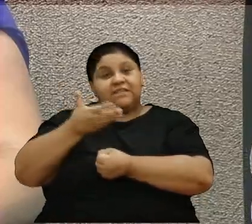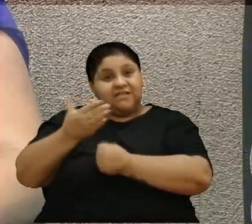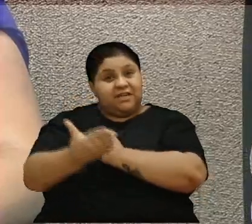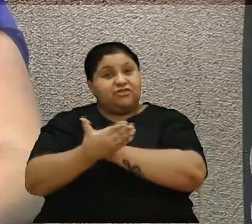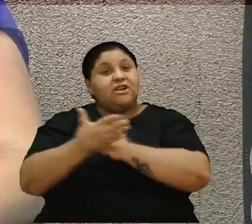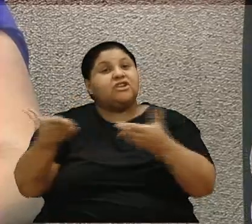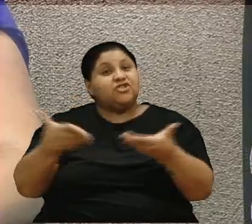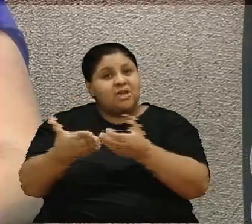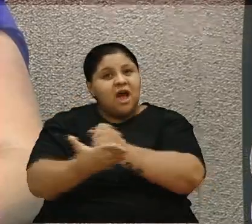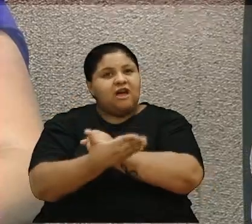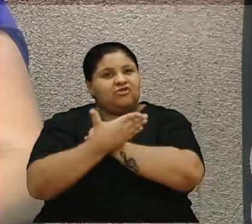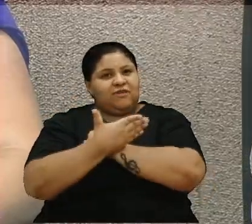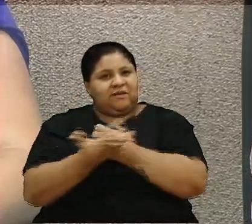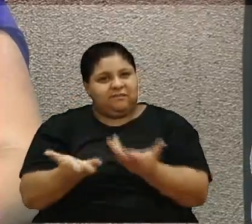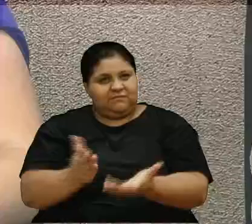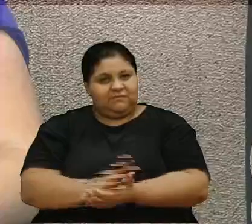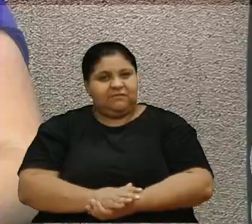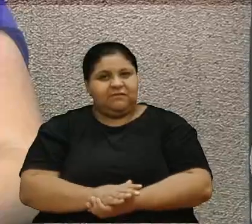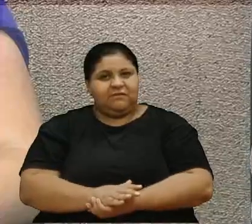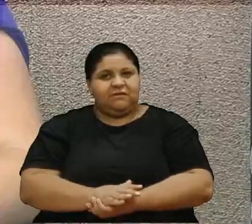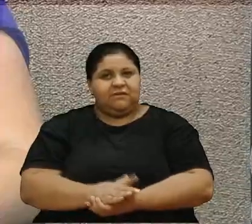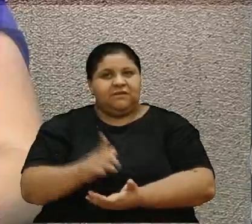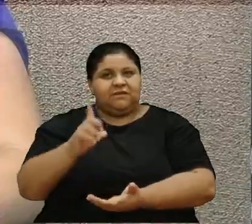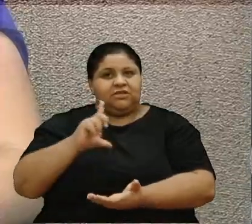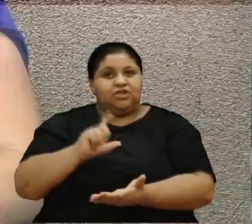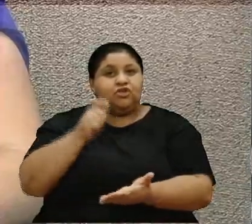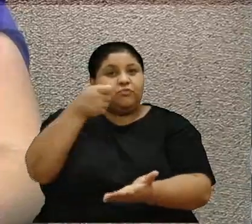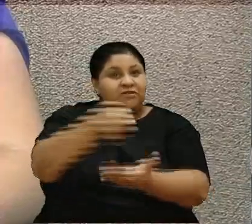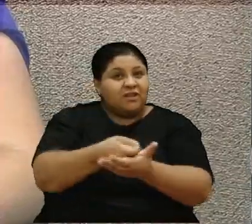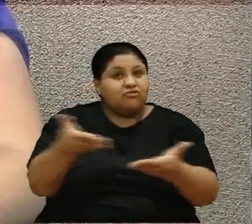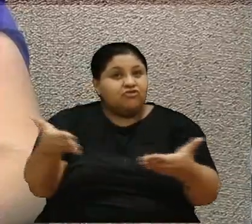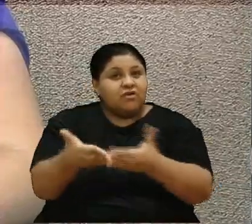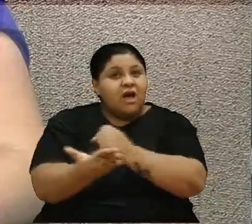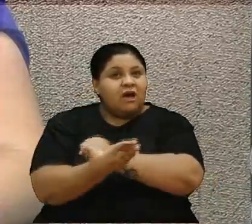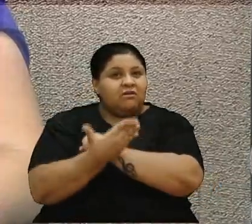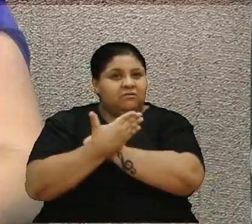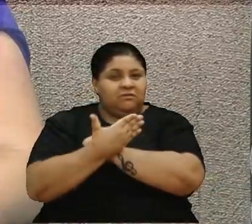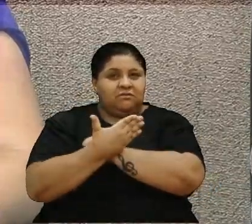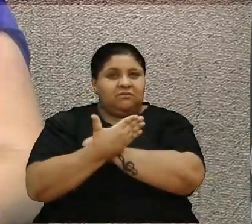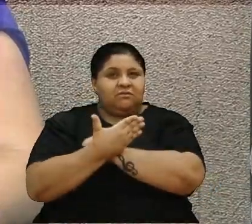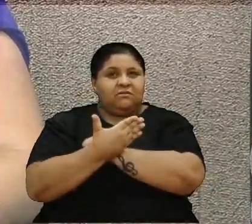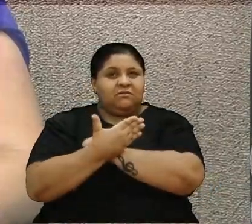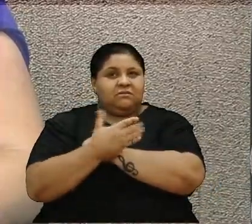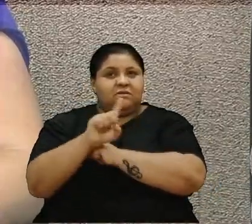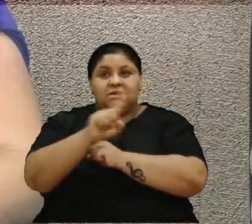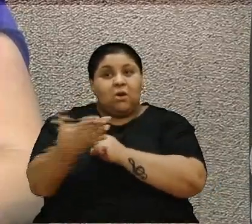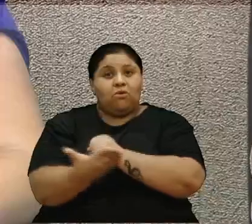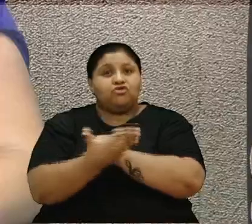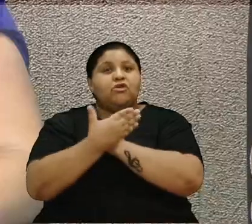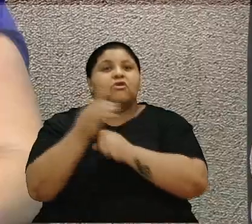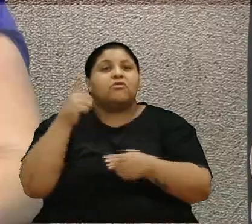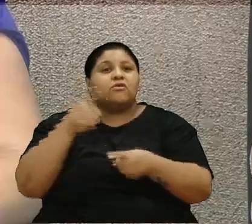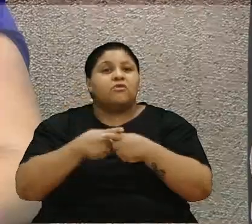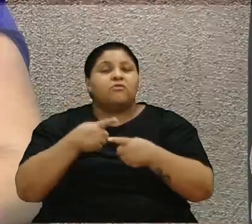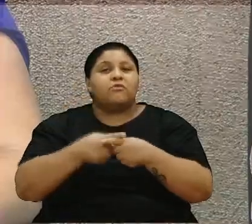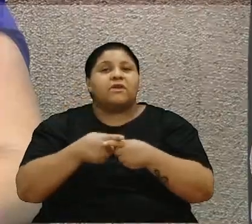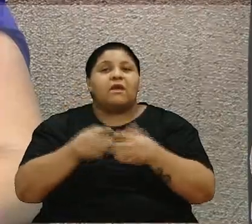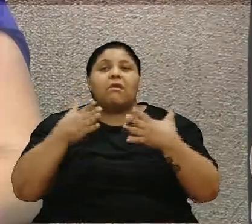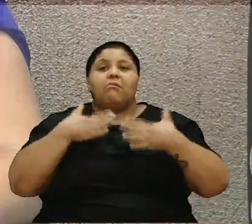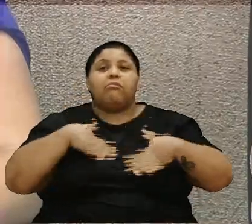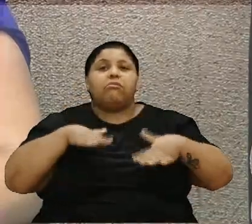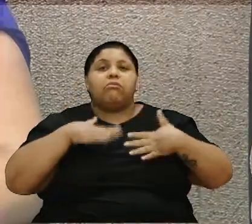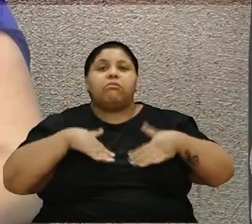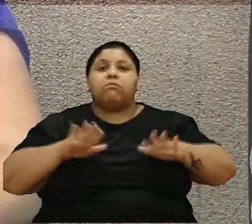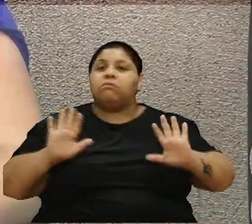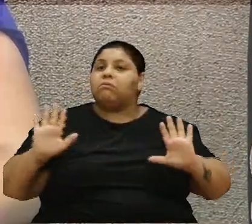estariam ajudando. Se existisse uma obrigação, eles já estariam ajudando. Então, eles não vão ajudar. Por quê? Porque é cômodo não ajudar.